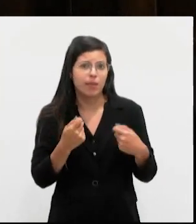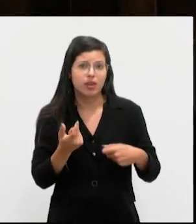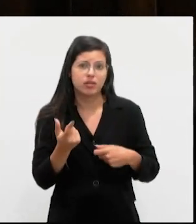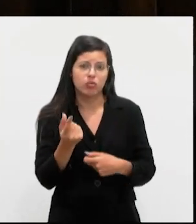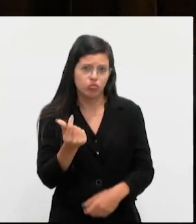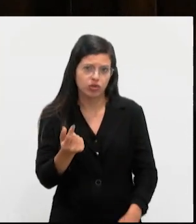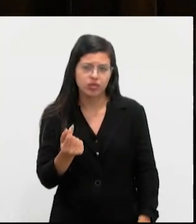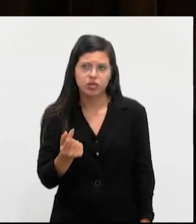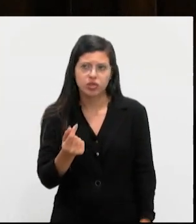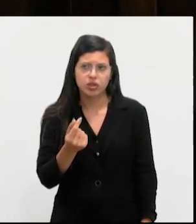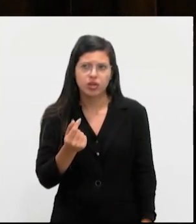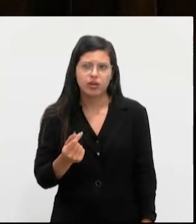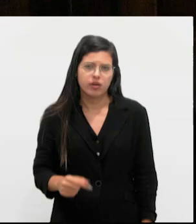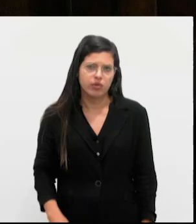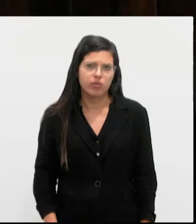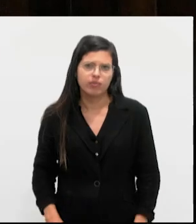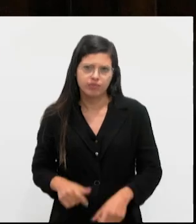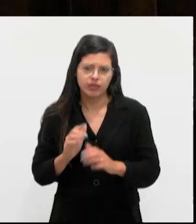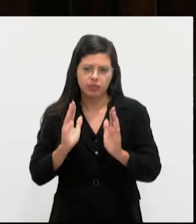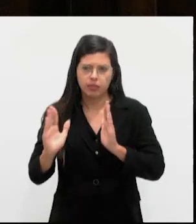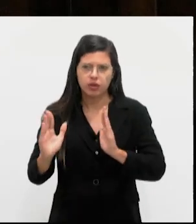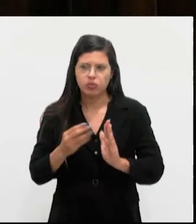quantia nesse momento da vida.